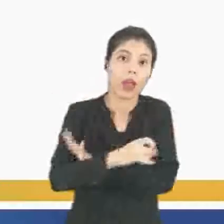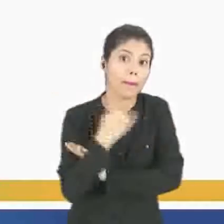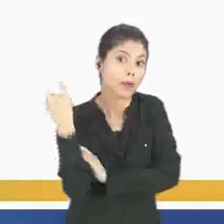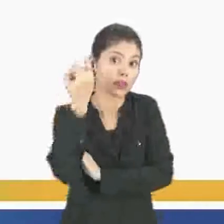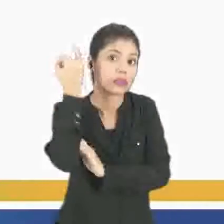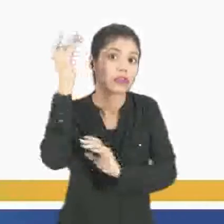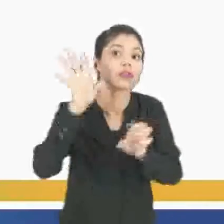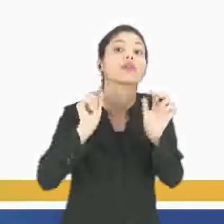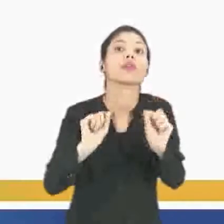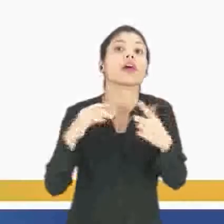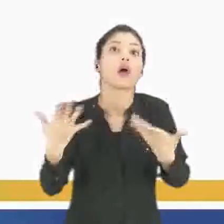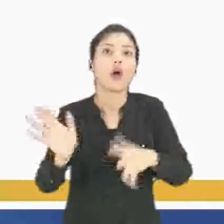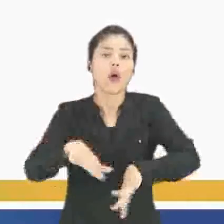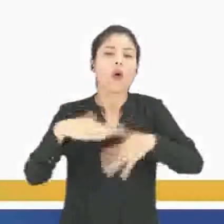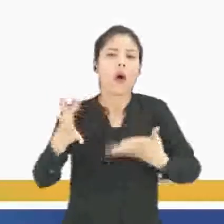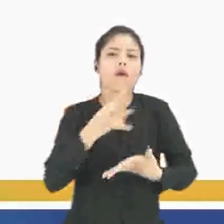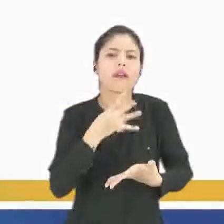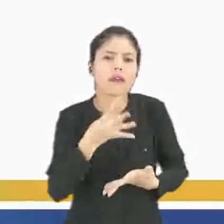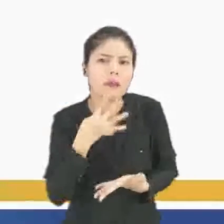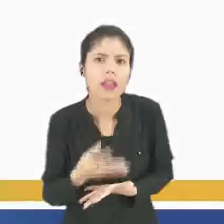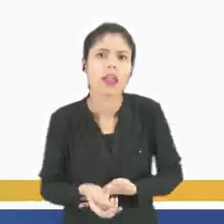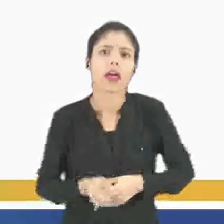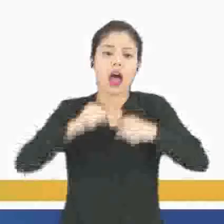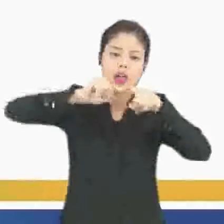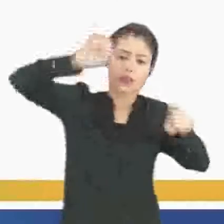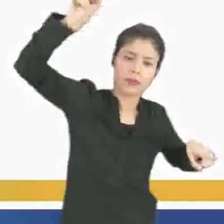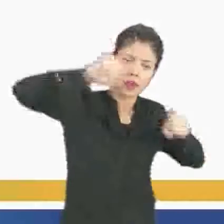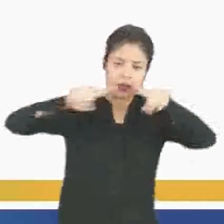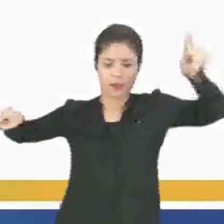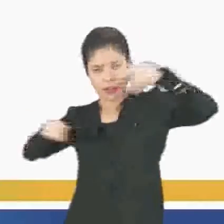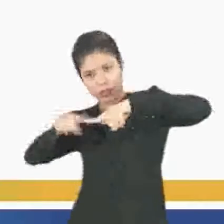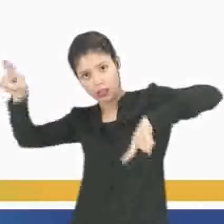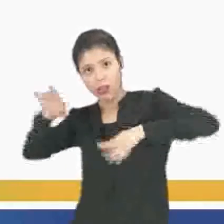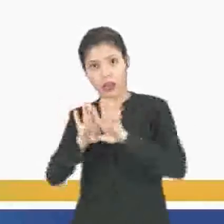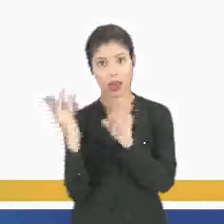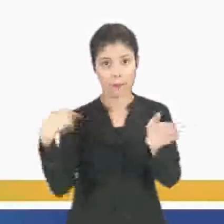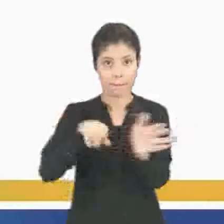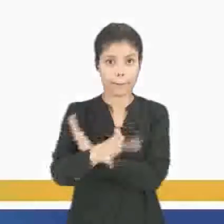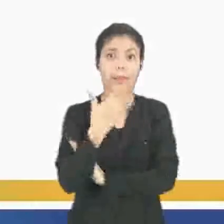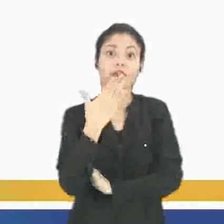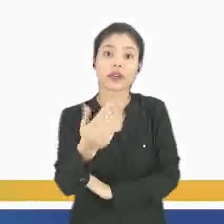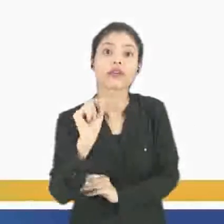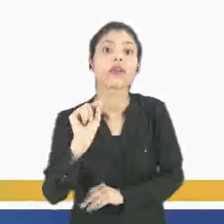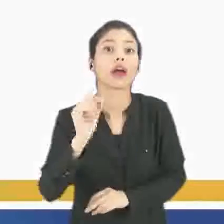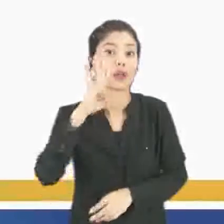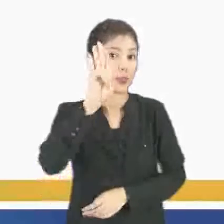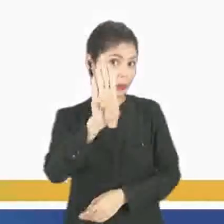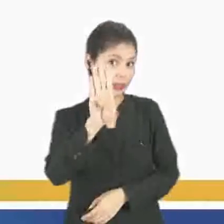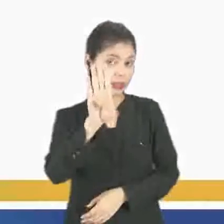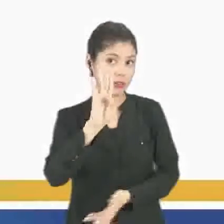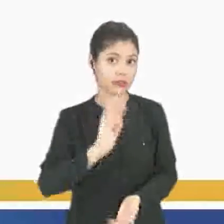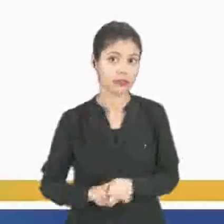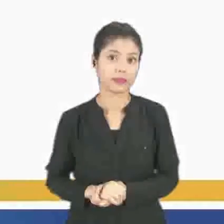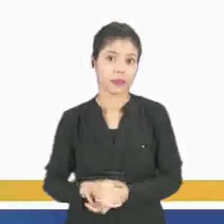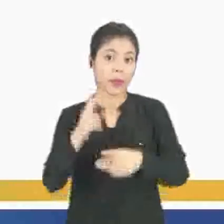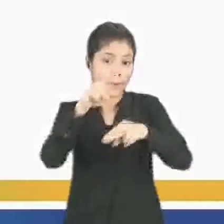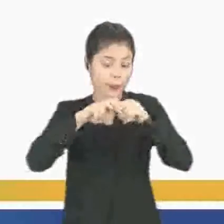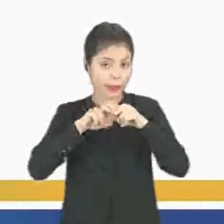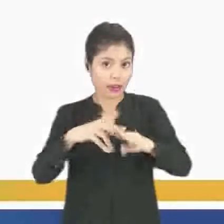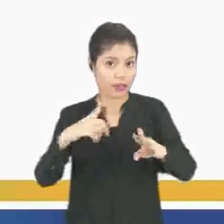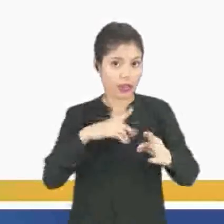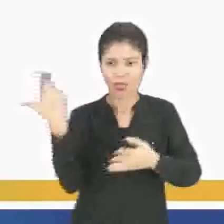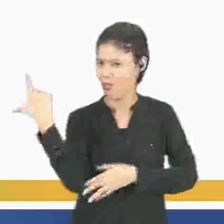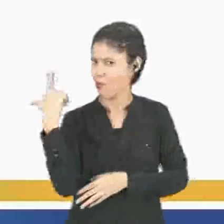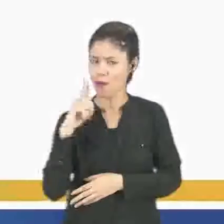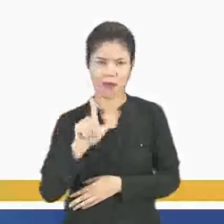importante que a gente domine qual conhecimento. As coordenadas em questão, está sendo pedido aqui, é do vértice B. Por isso que eu